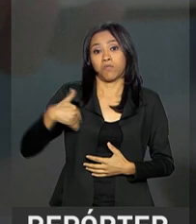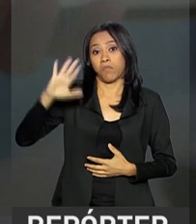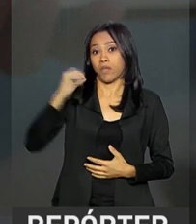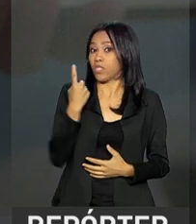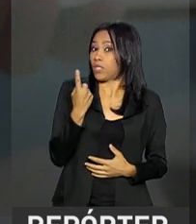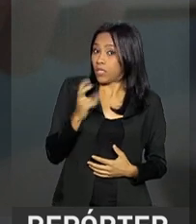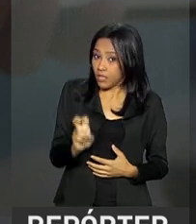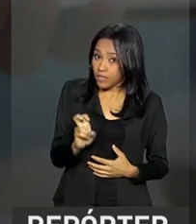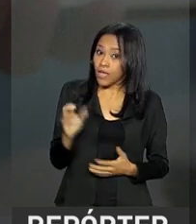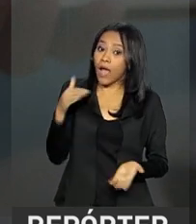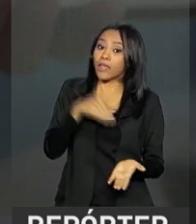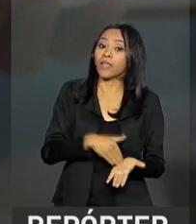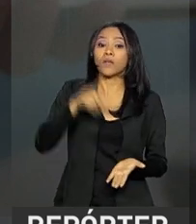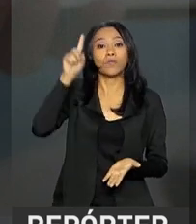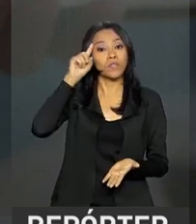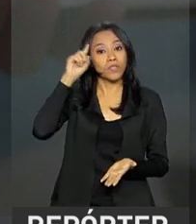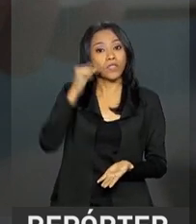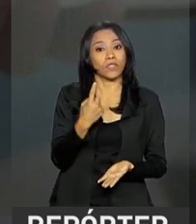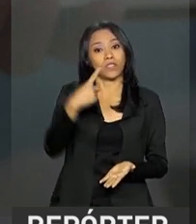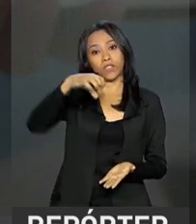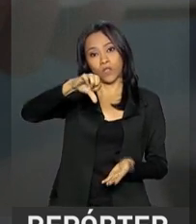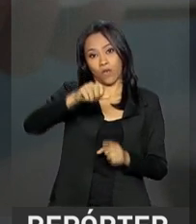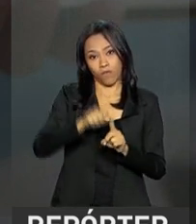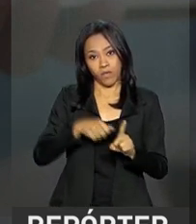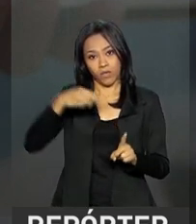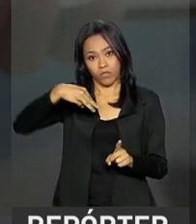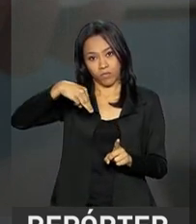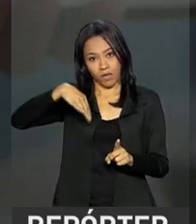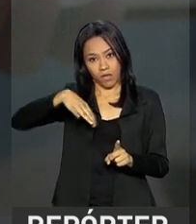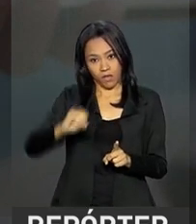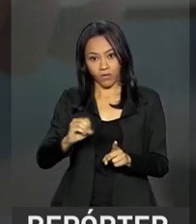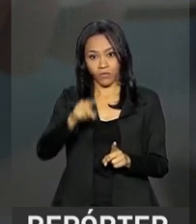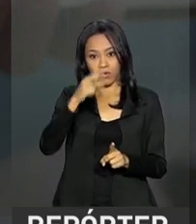anos, até o dia 19 de março, no site